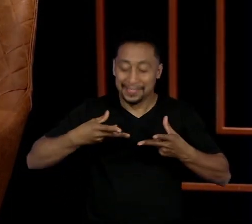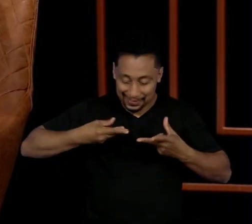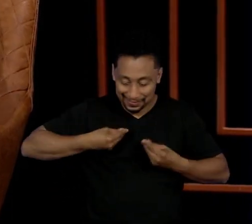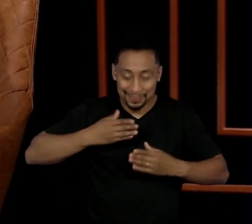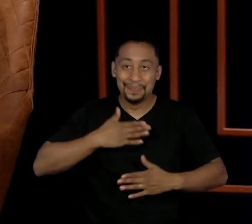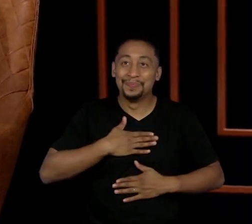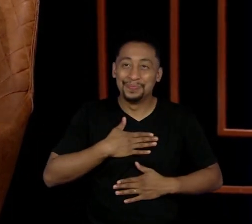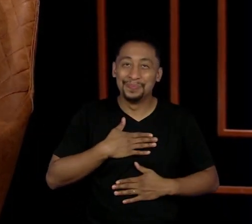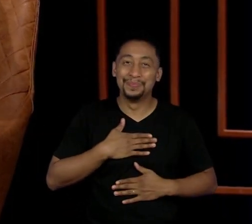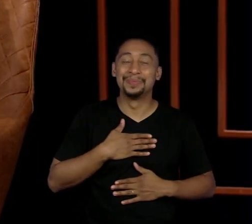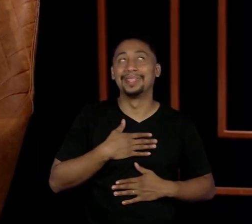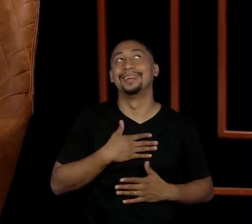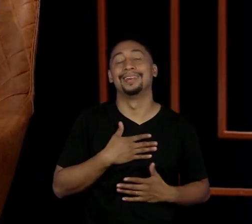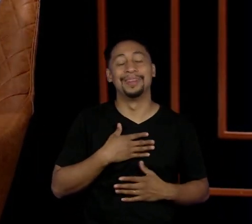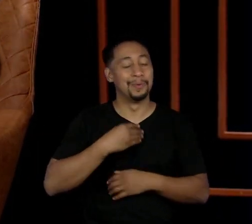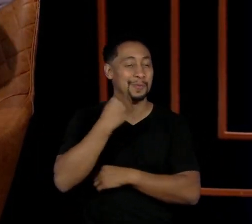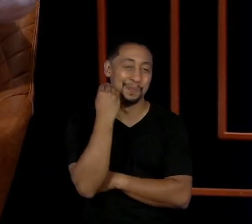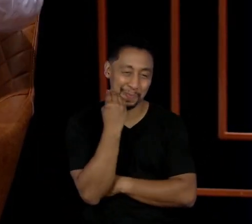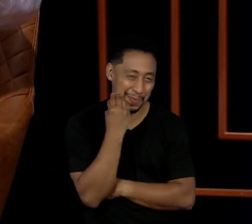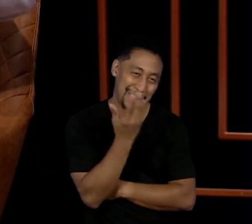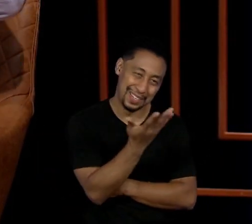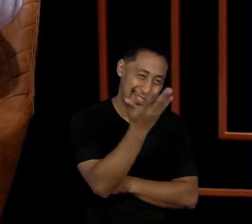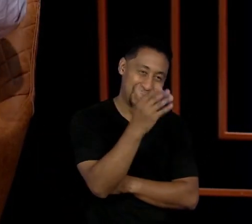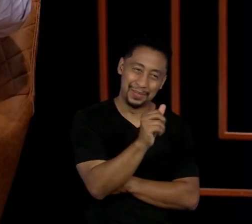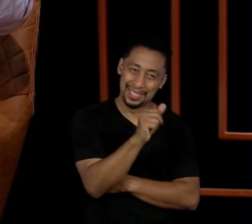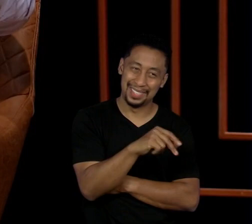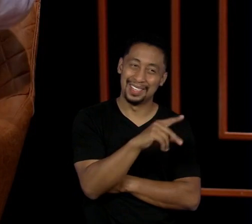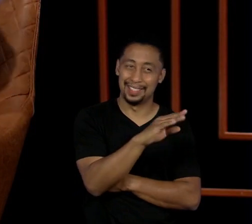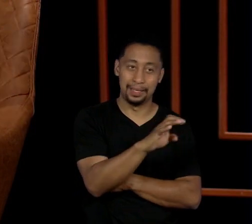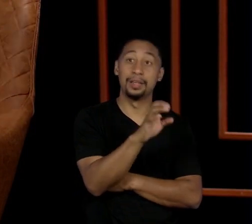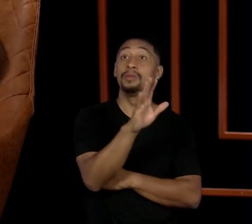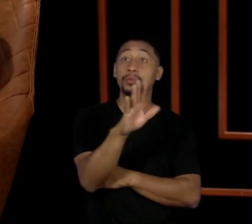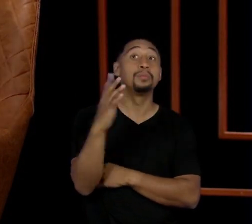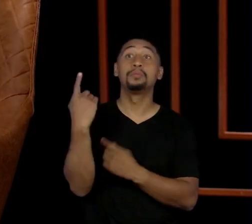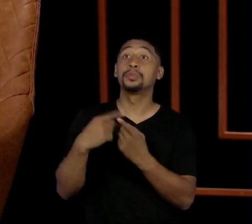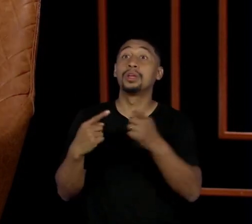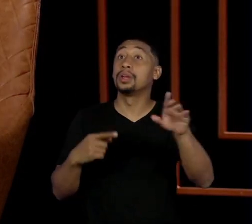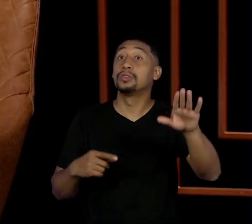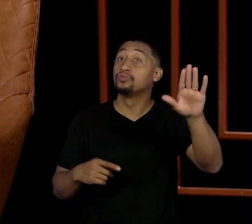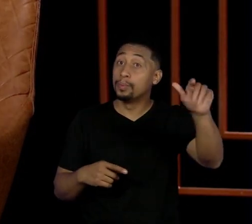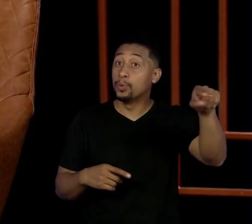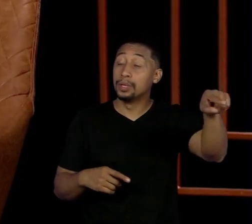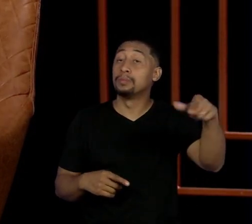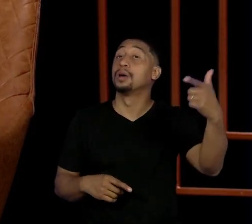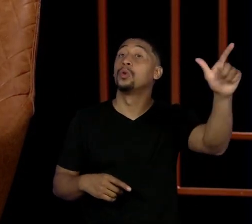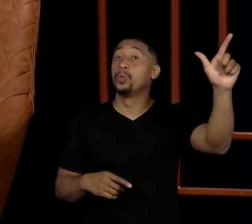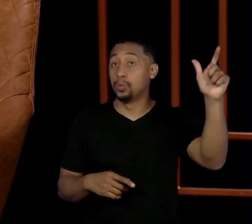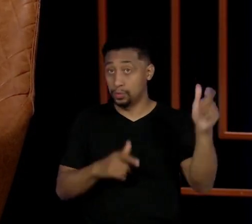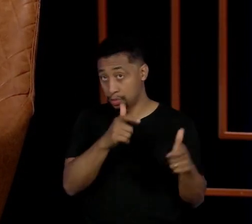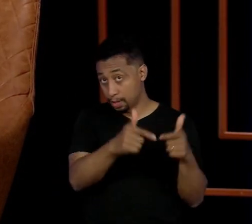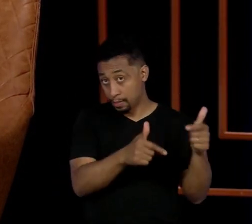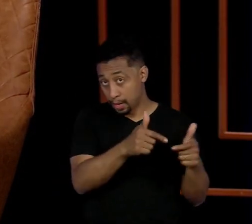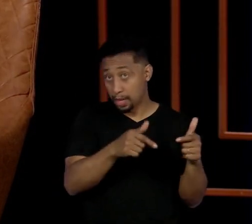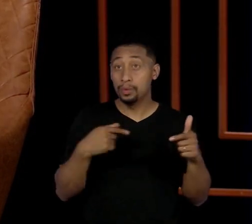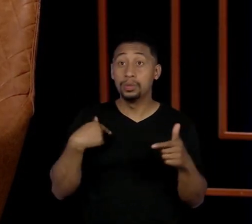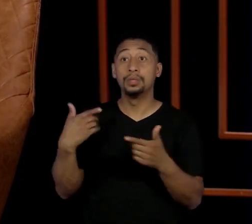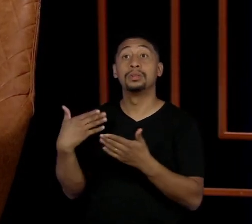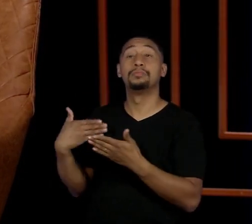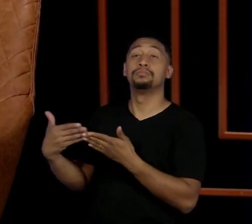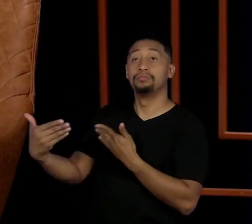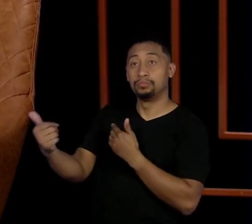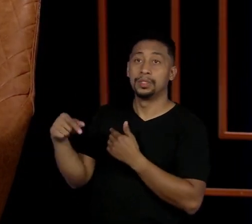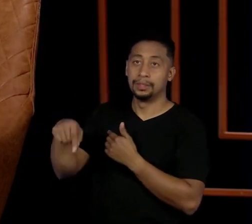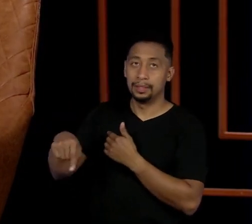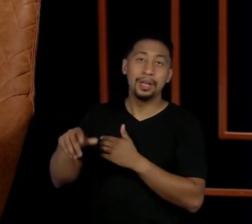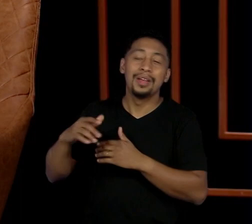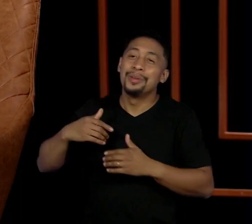Um beijo, André. Porque aí ele foi fazer um outro espetáculo, que chamaram ele, toda essa turma do tablado. Eu não era exatamente uma pessoa da turma do tablado, eu era